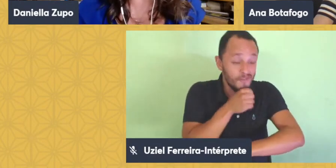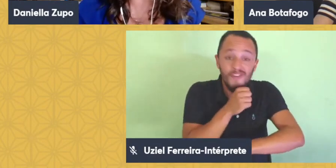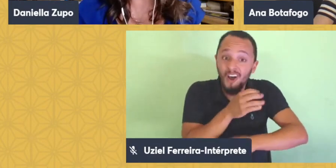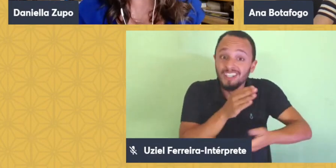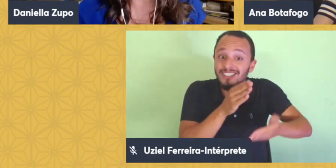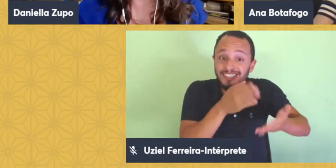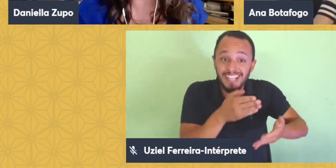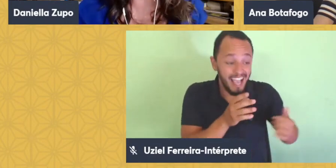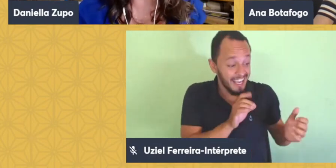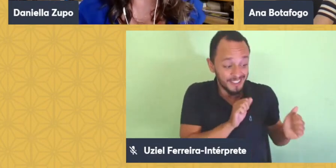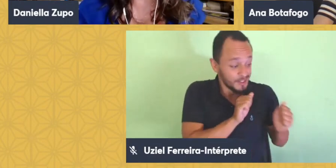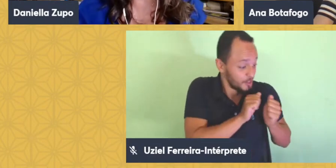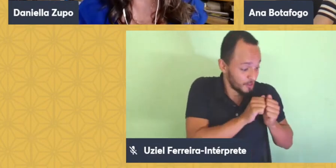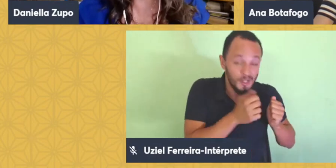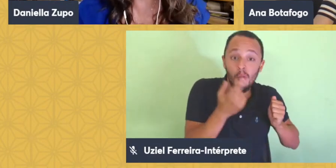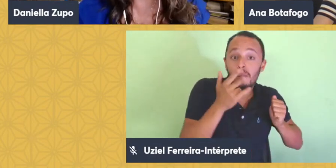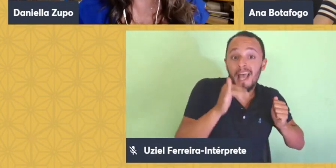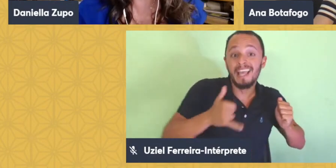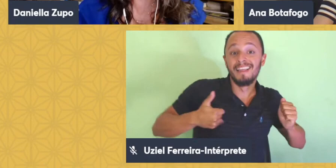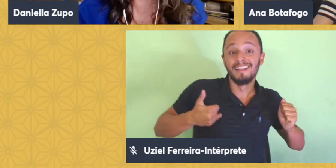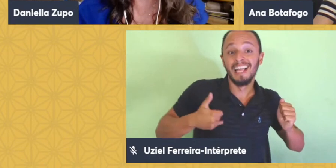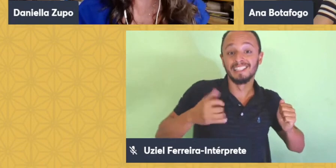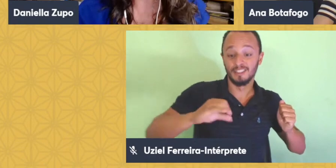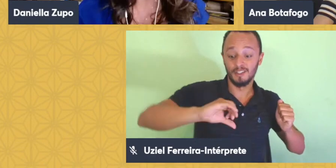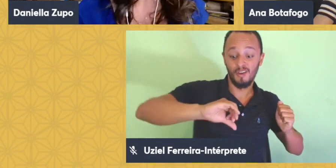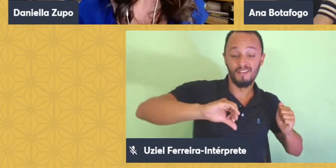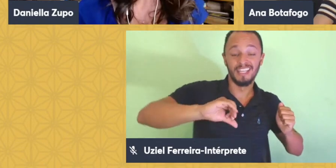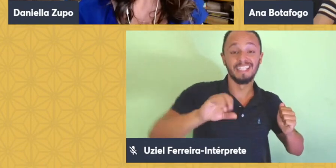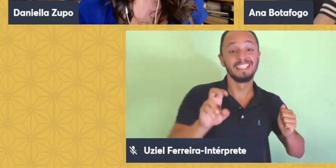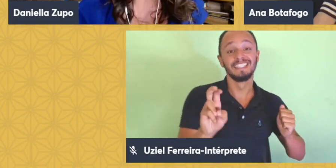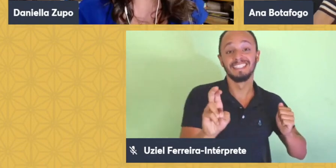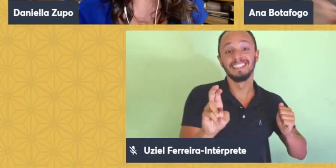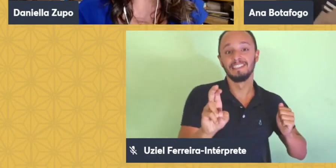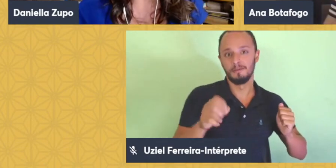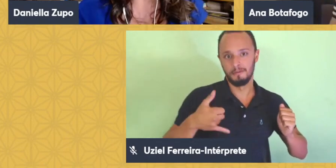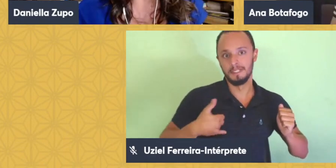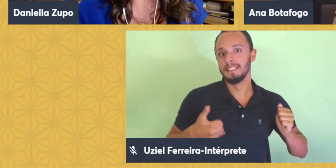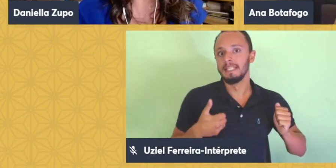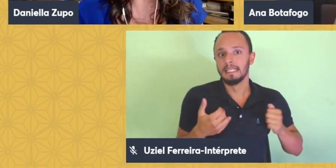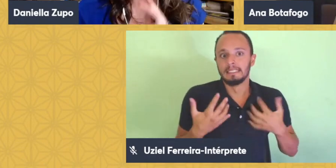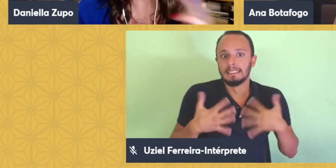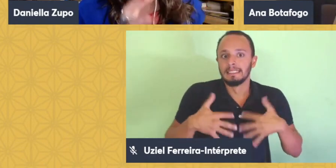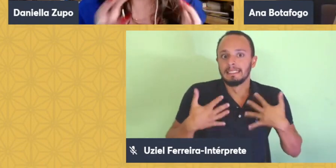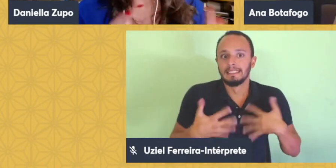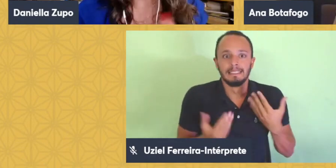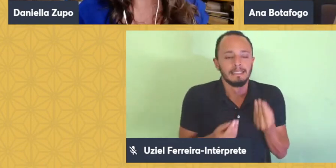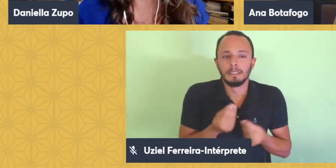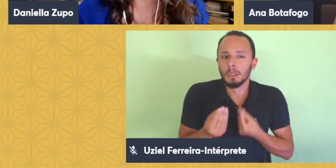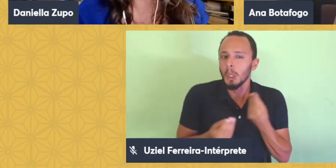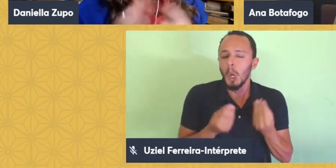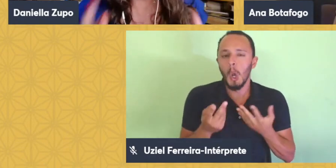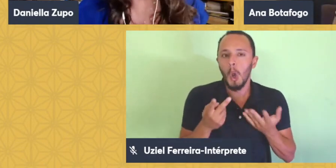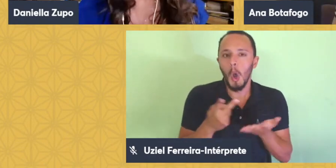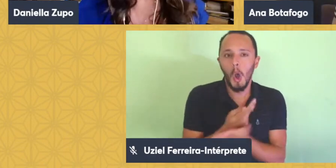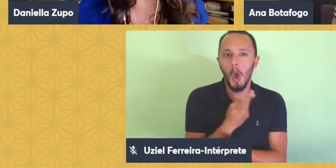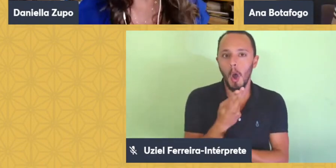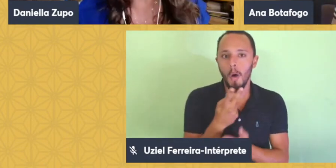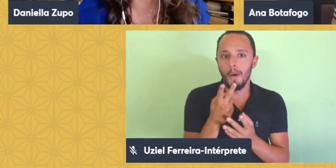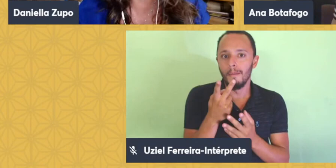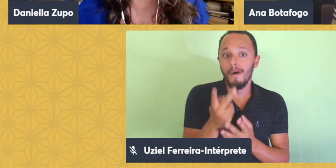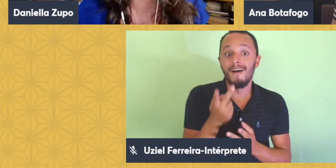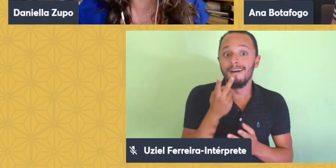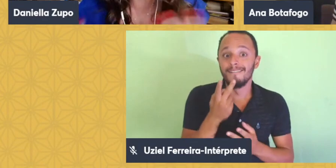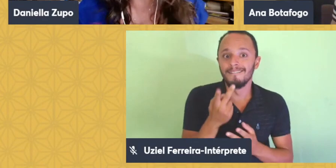ao lado do seu pai aos 95 anos nesse momento Ana Botafogo pauta vida que você rapidamente aqui só